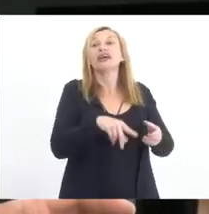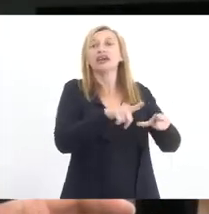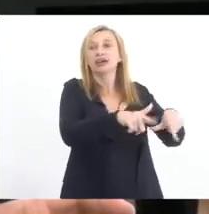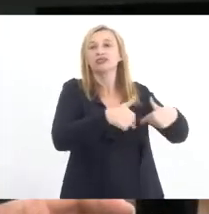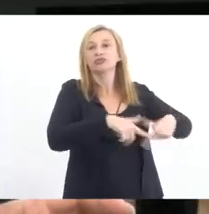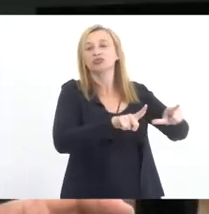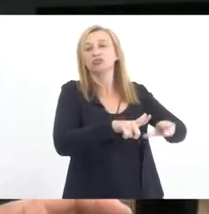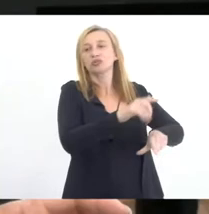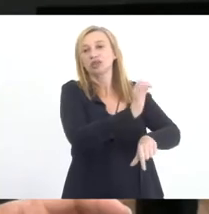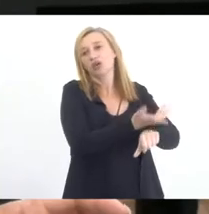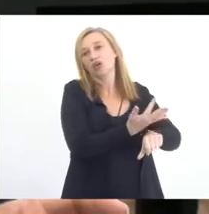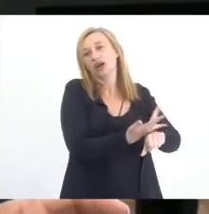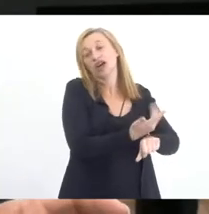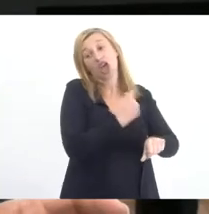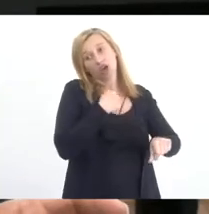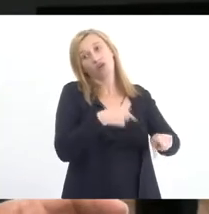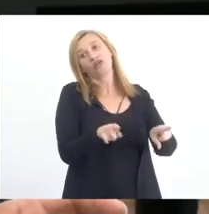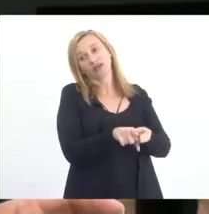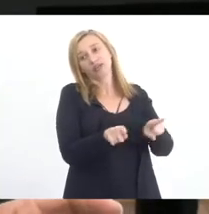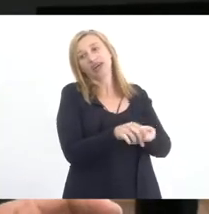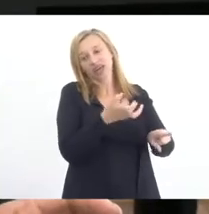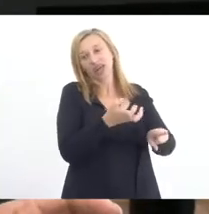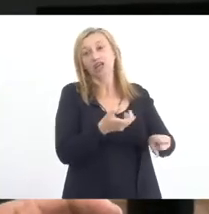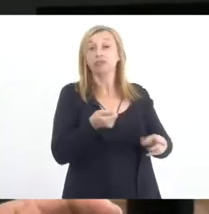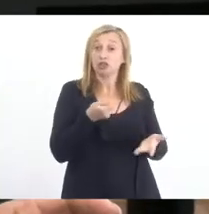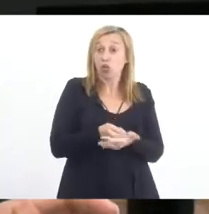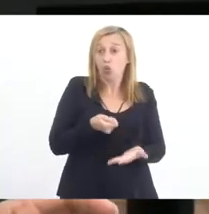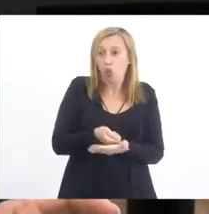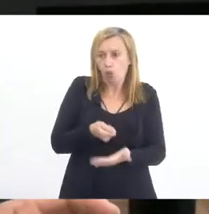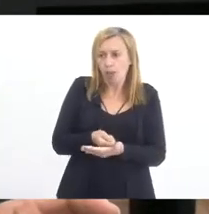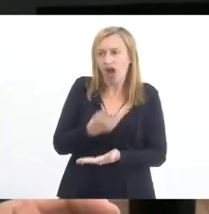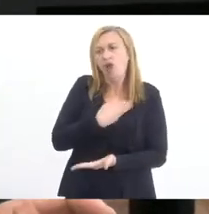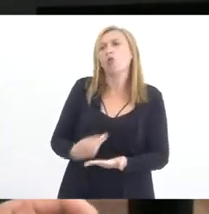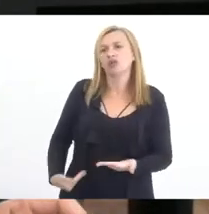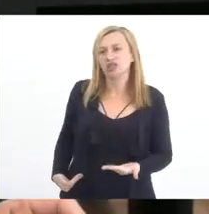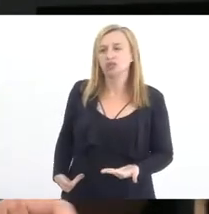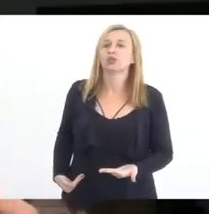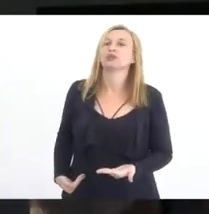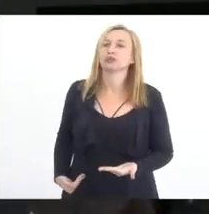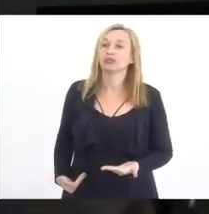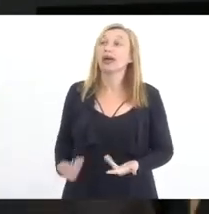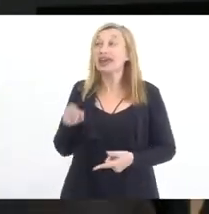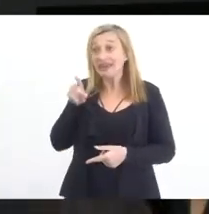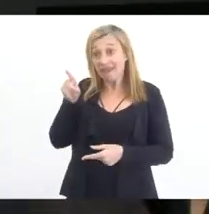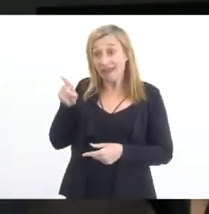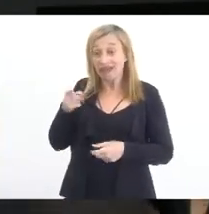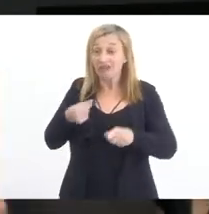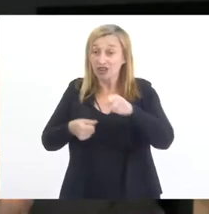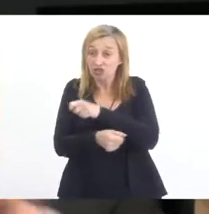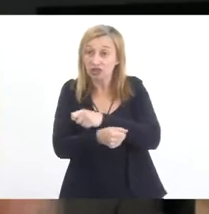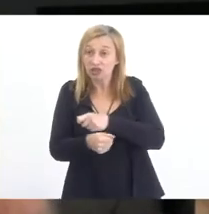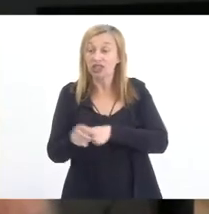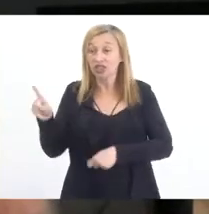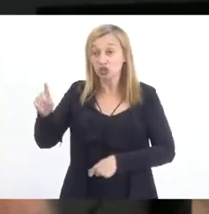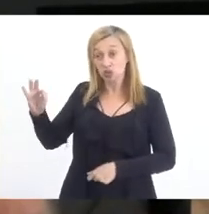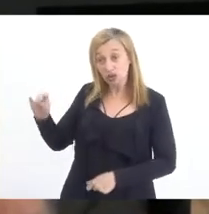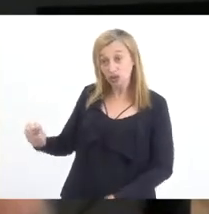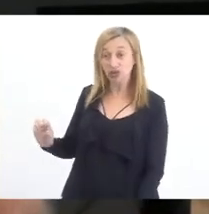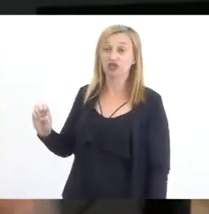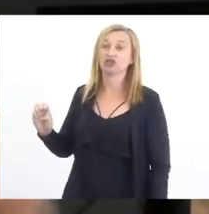quero. Entendeu? Temos que cobrar, é do governador, para que ele faça investimento na Zona Oeste.